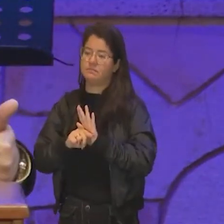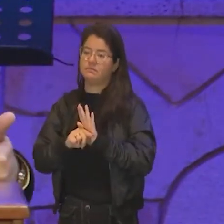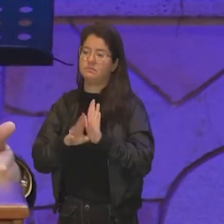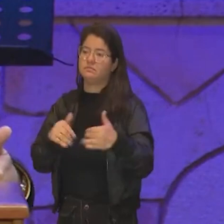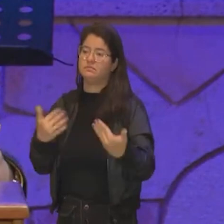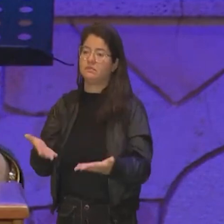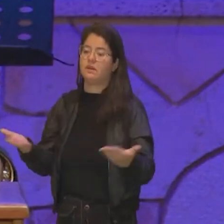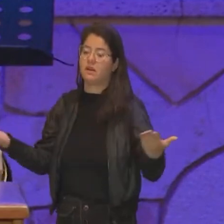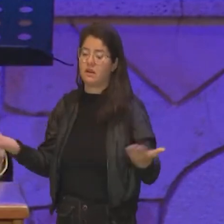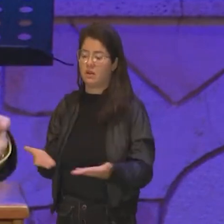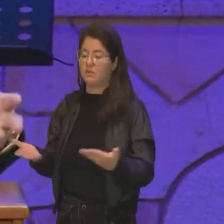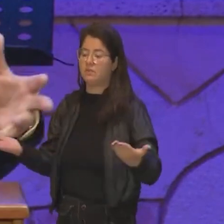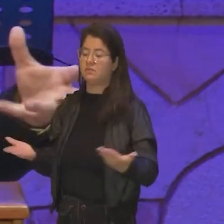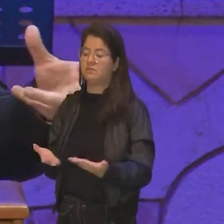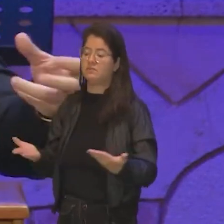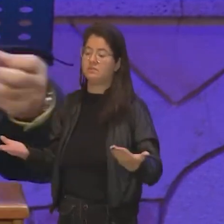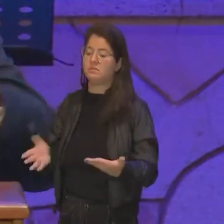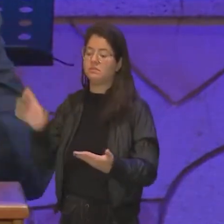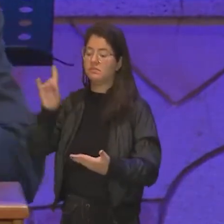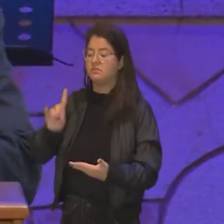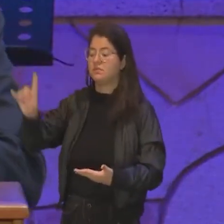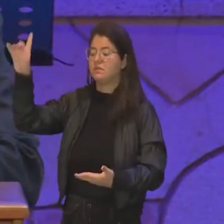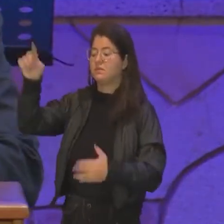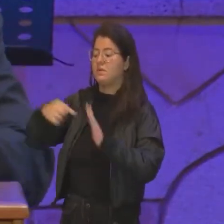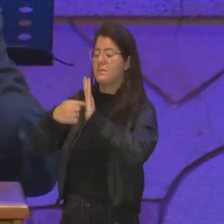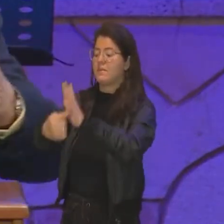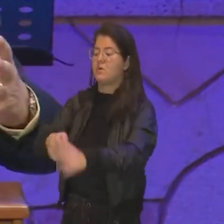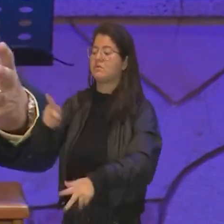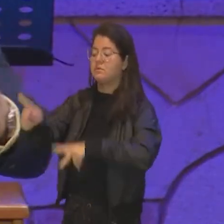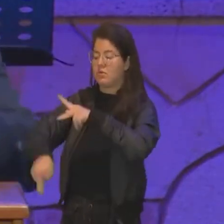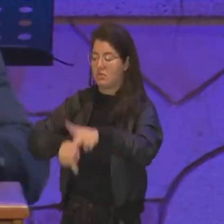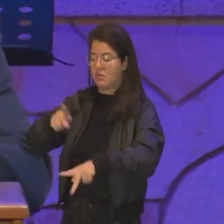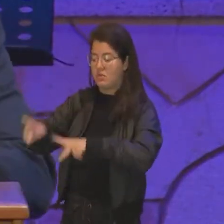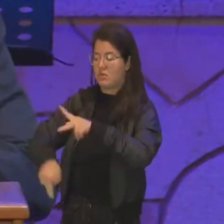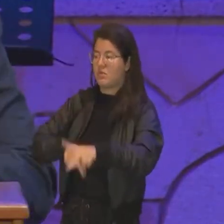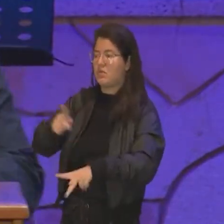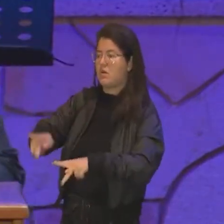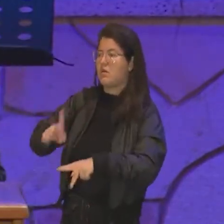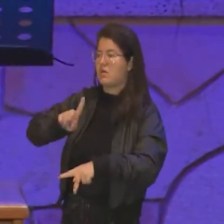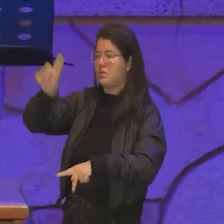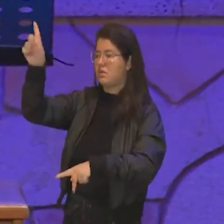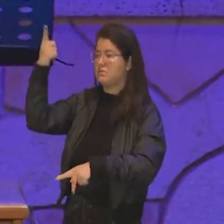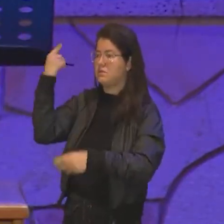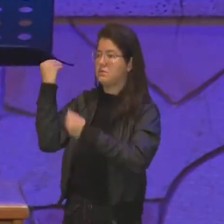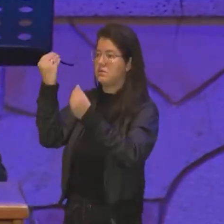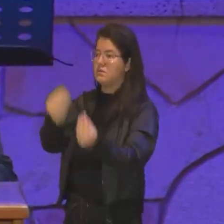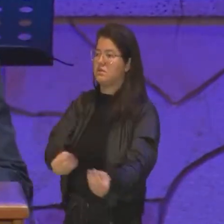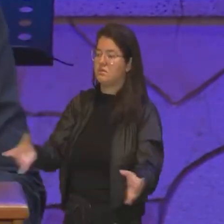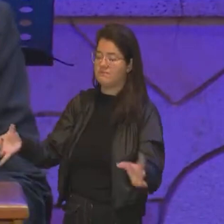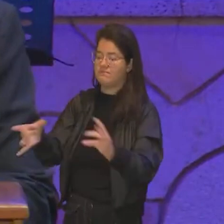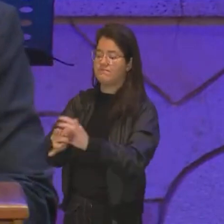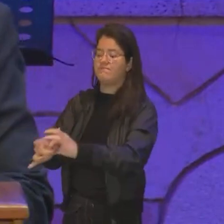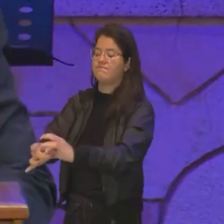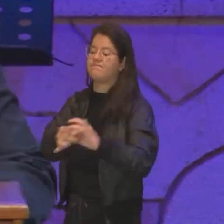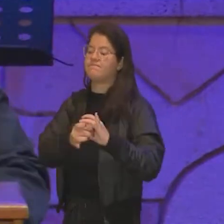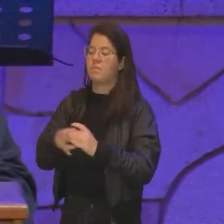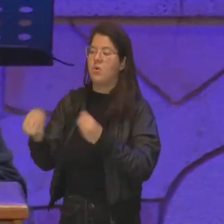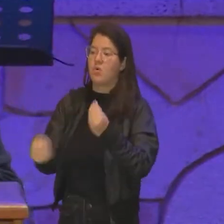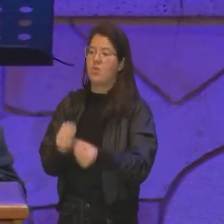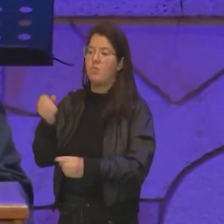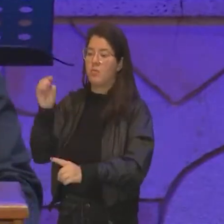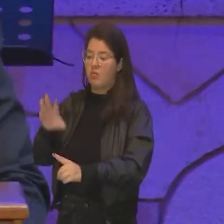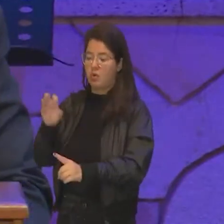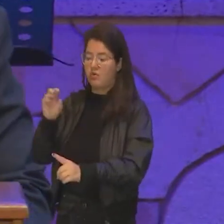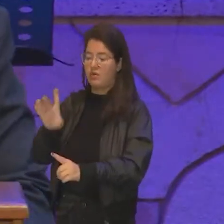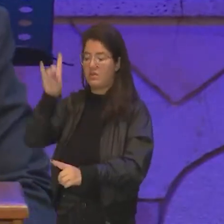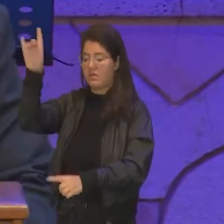E agora, Deus traz o povo, Deus traz a reconciliação através do seu profeta, e Deus